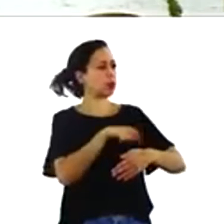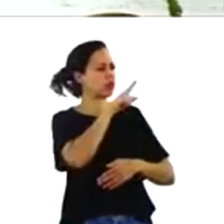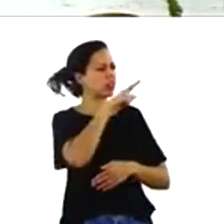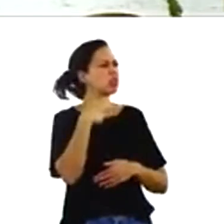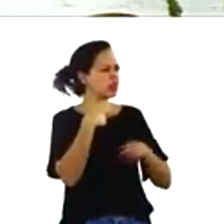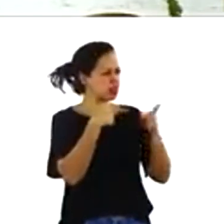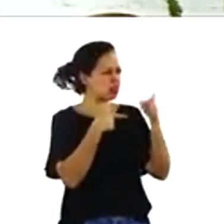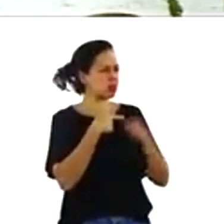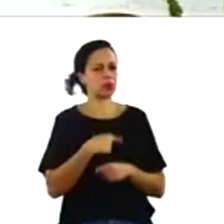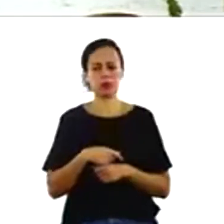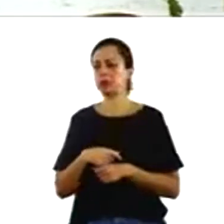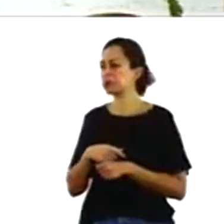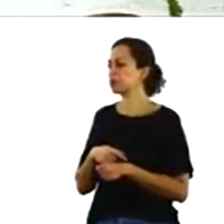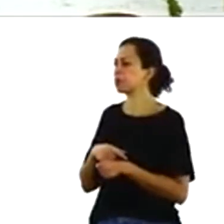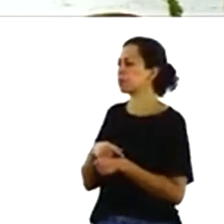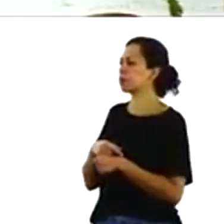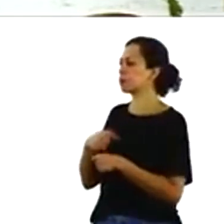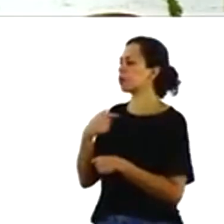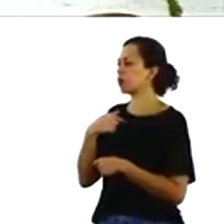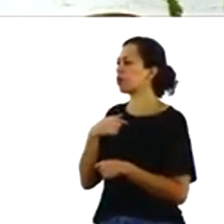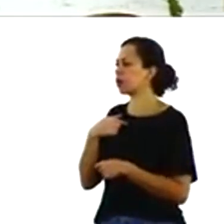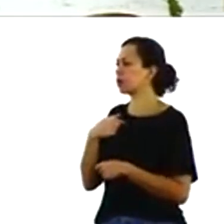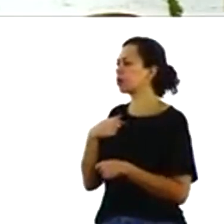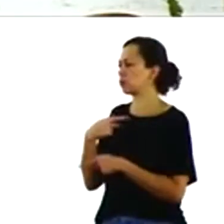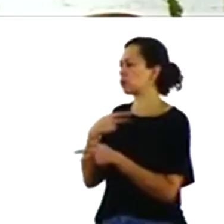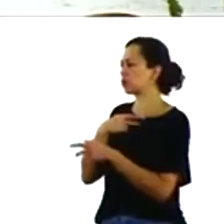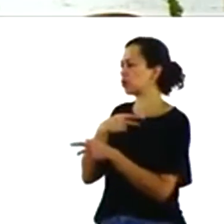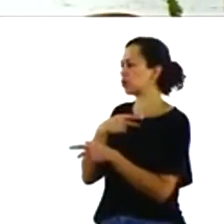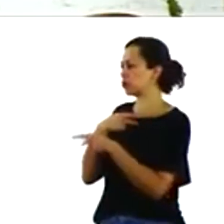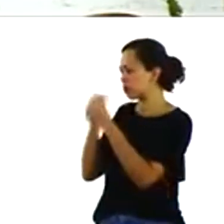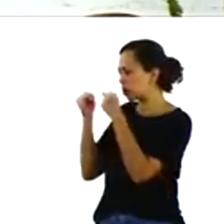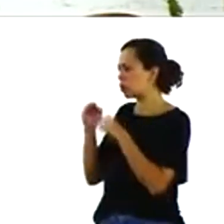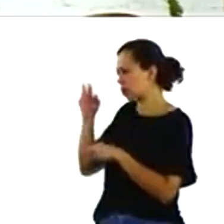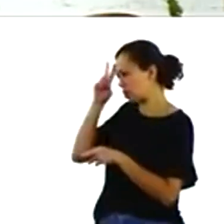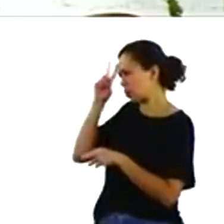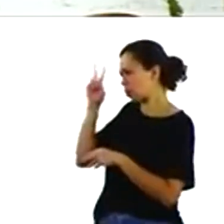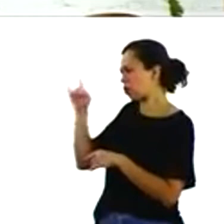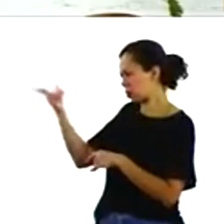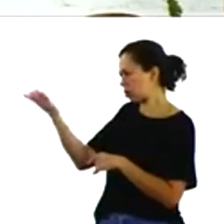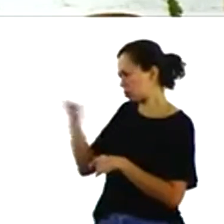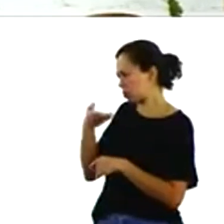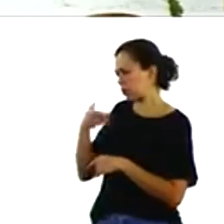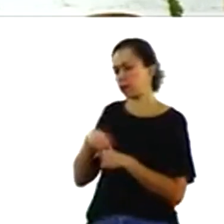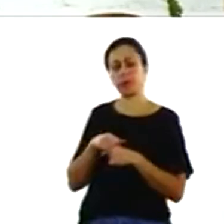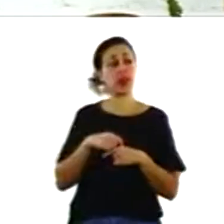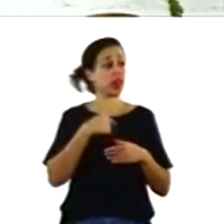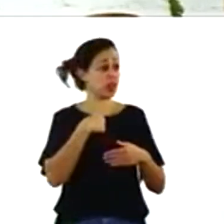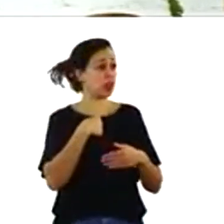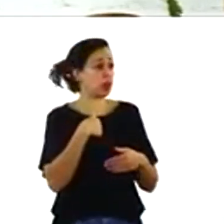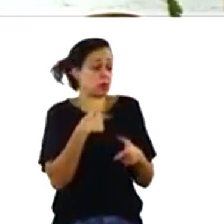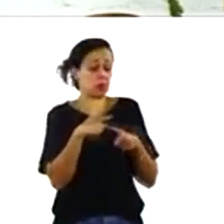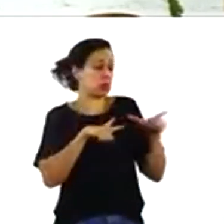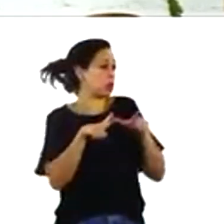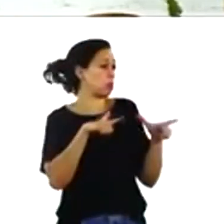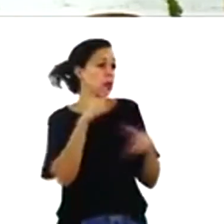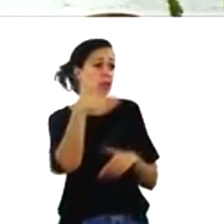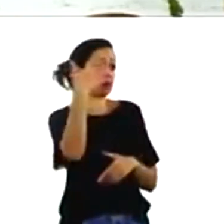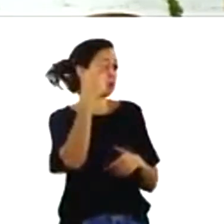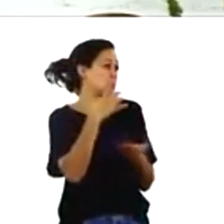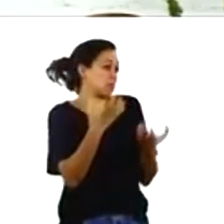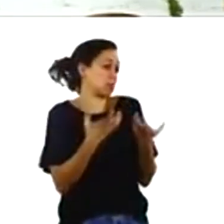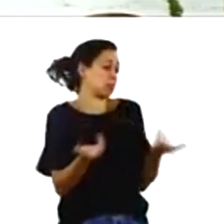Eu tenho emprego a hora que eu quiser, tenho uma profissão boa, tenho